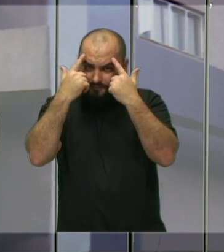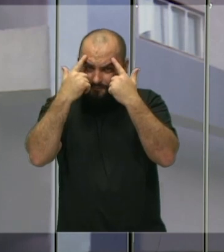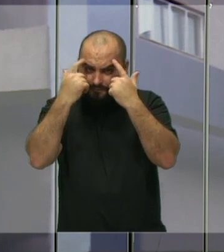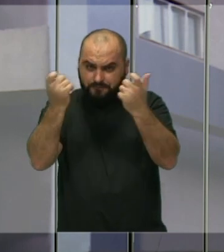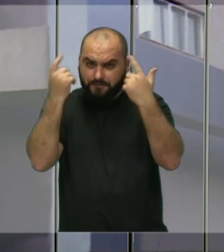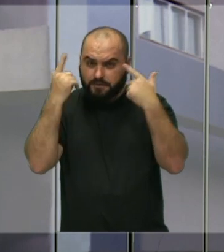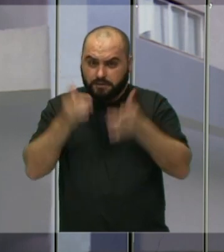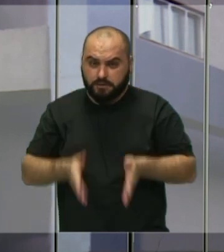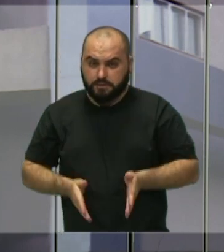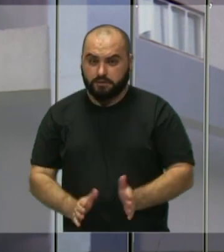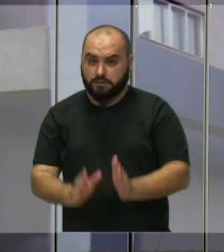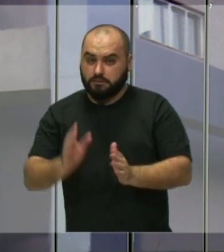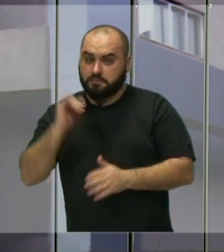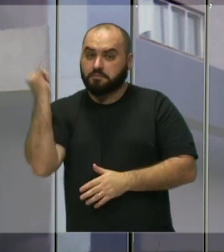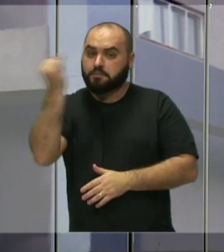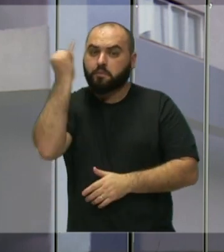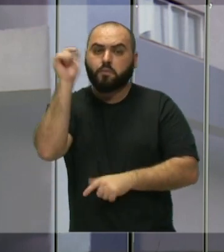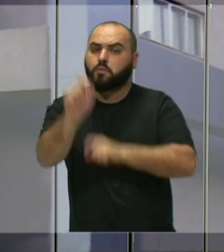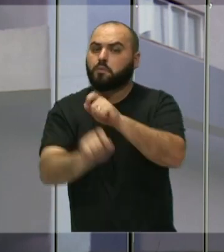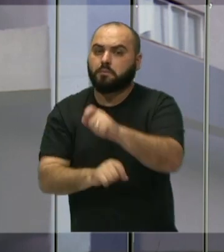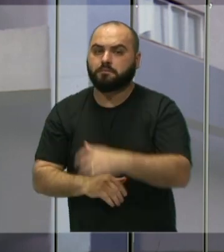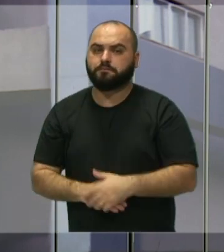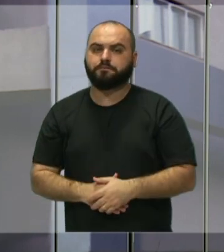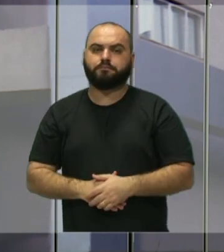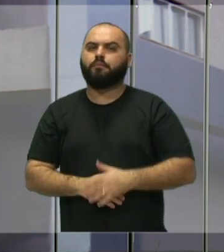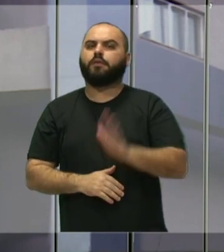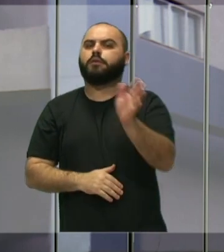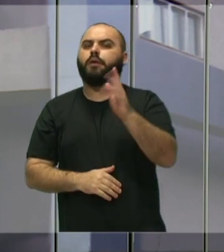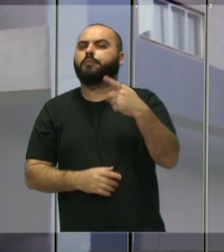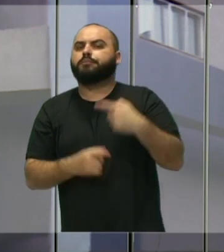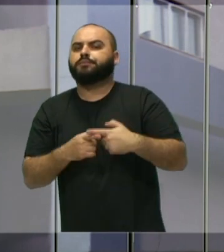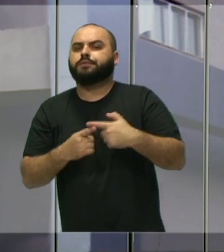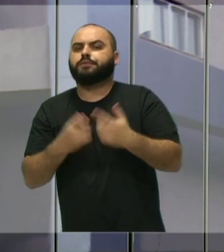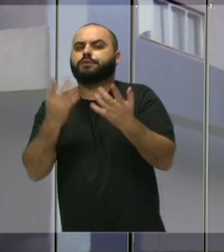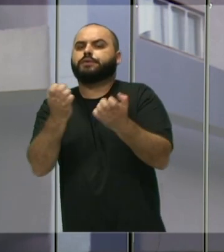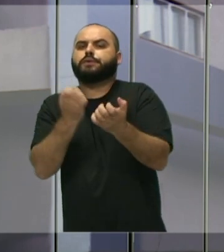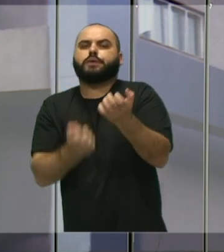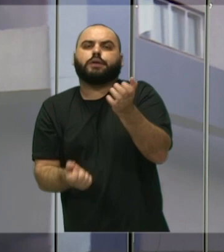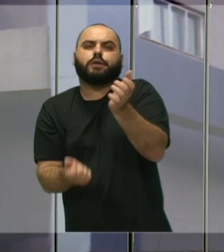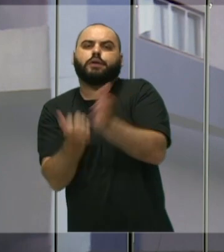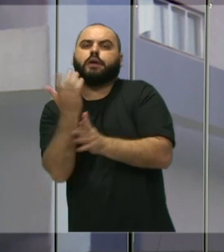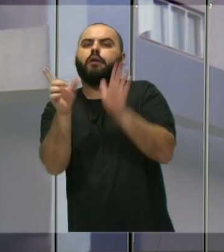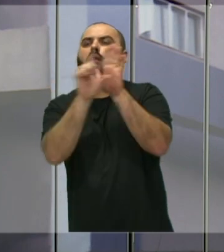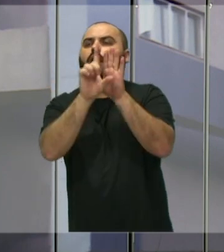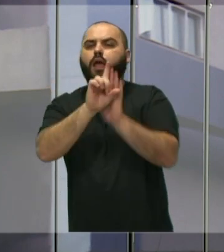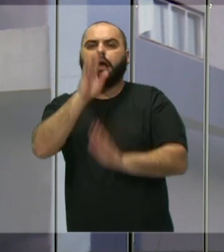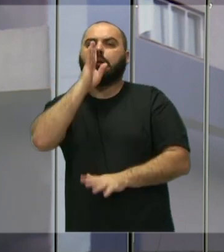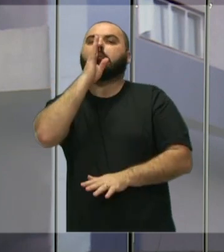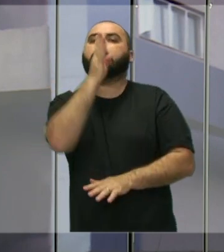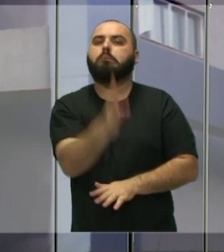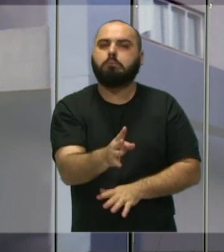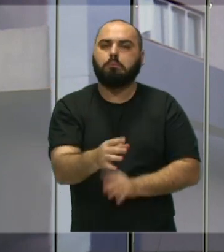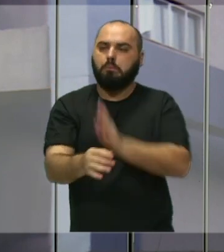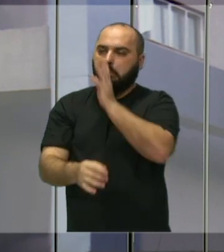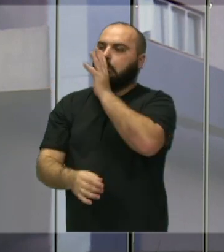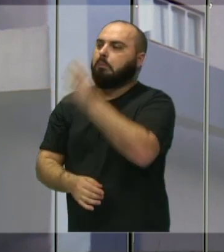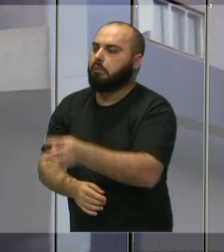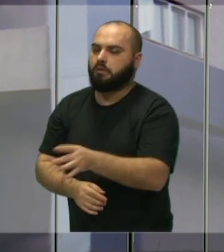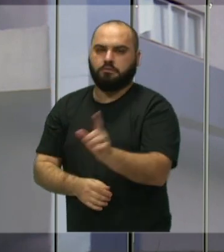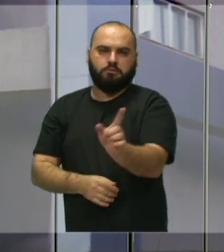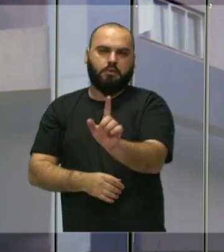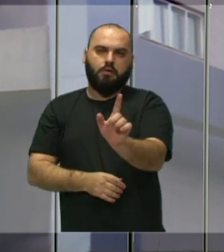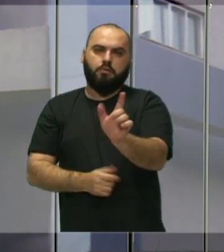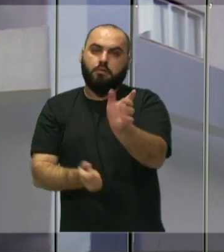importante entender, não é porque a gente quer criar uma lei para acusar alguém de algo, a gente quer criar uma lei